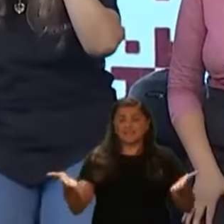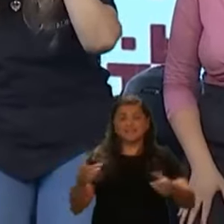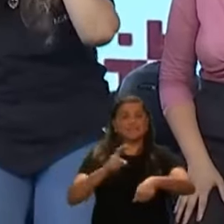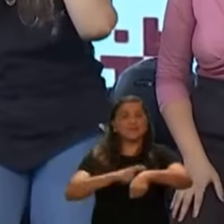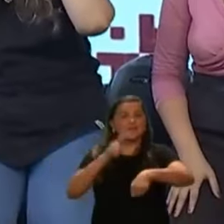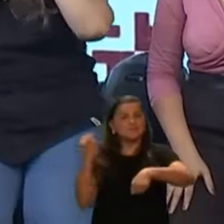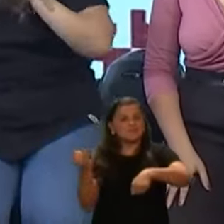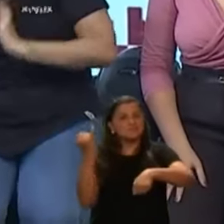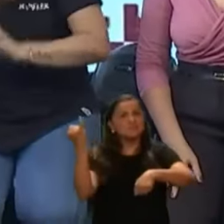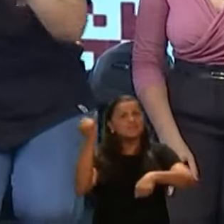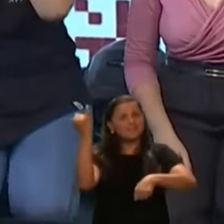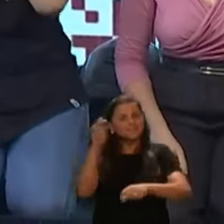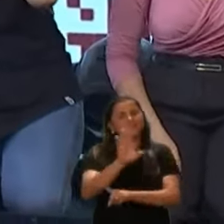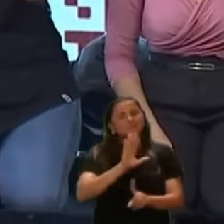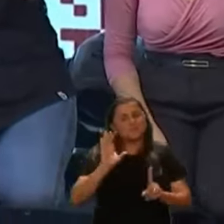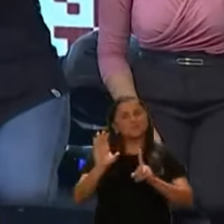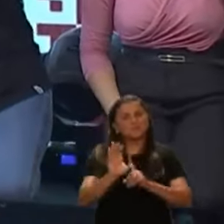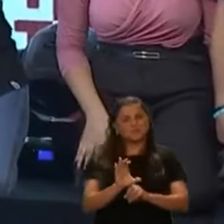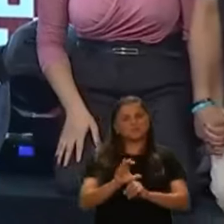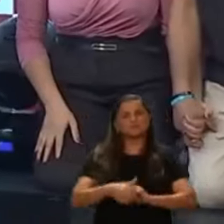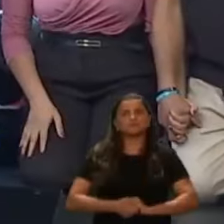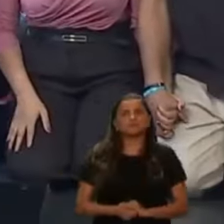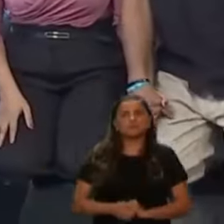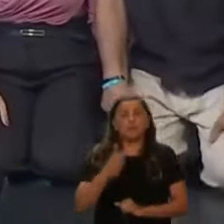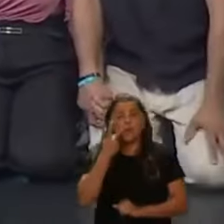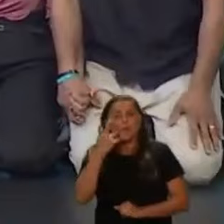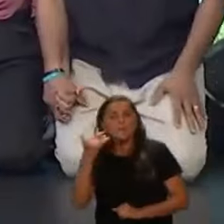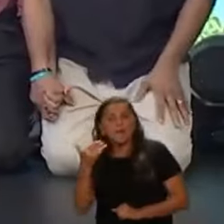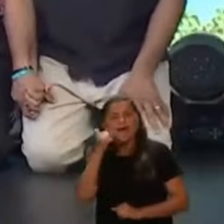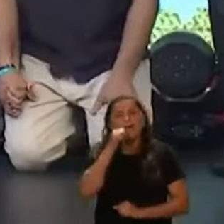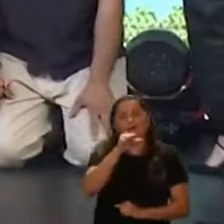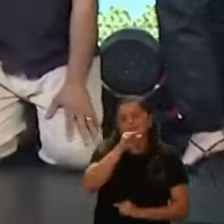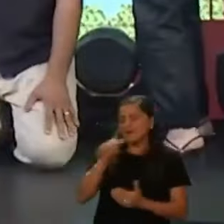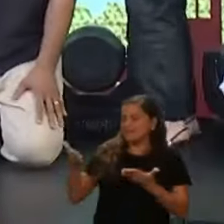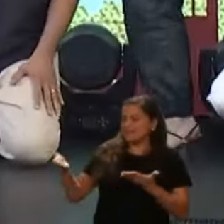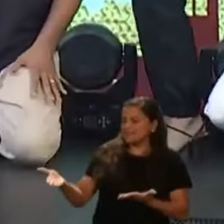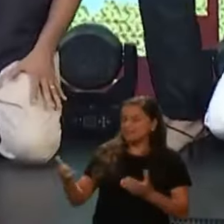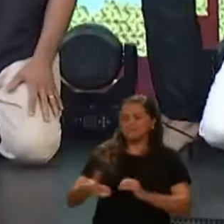nosso mês, do nosso culto. Seus pais, os pais de cada criança aqui estão